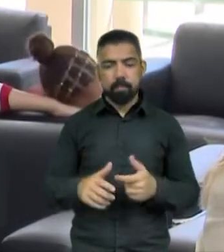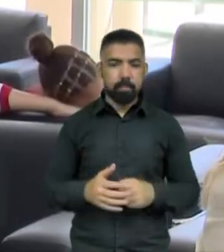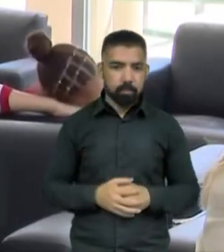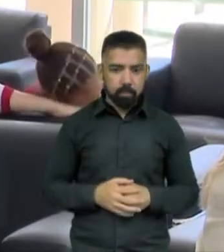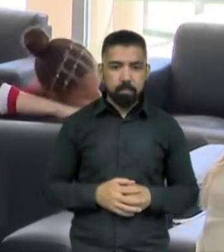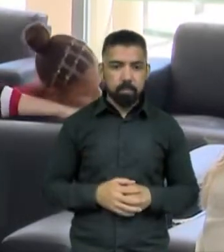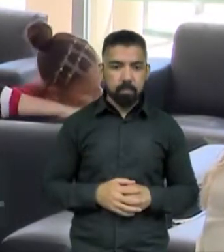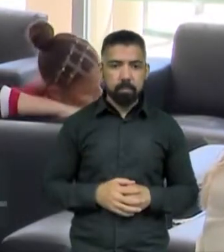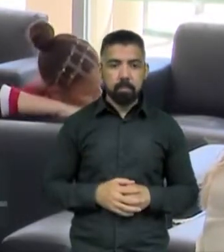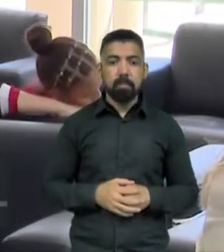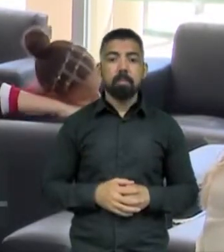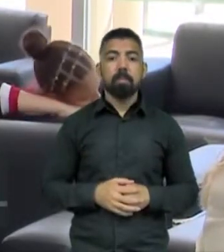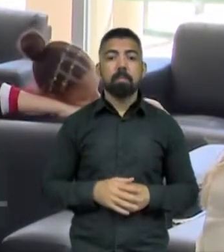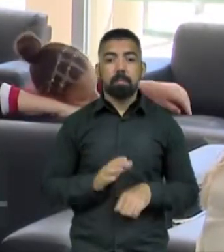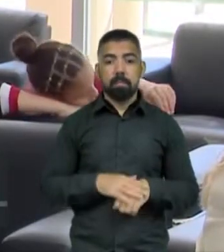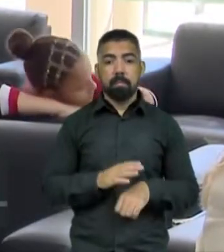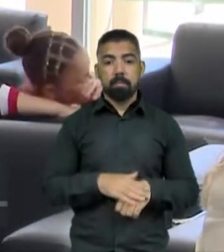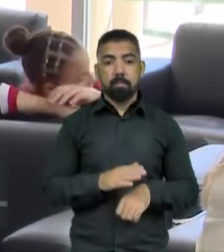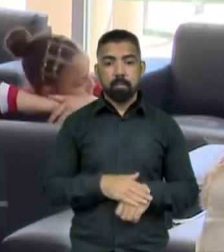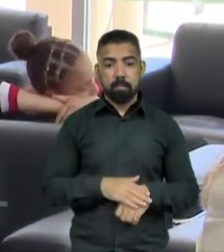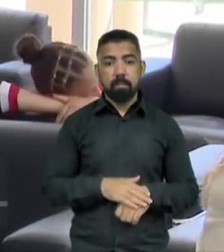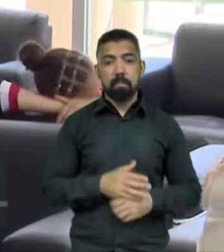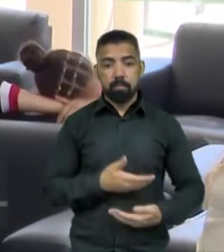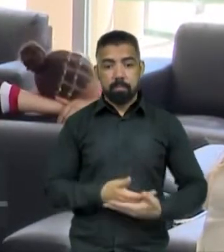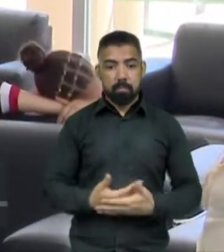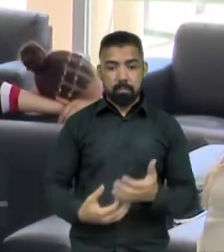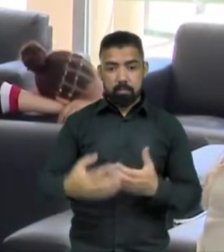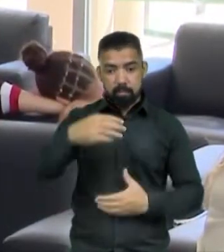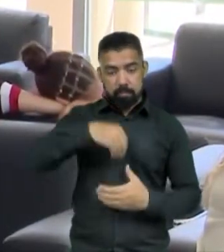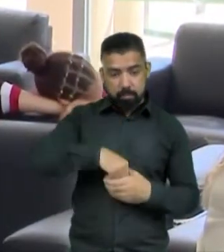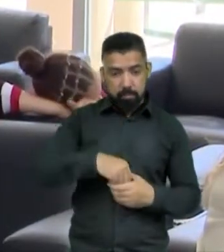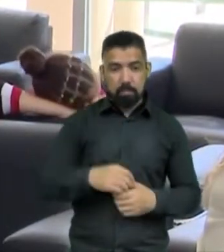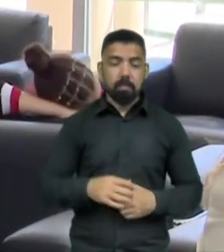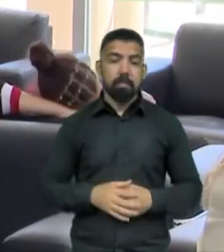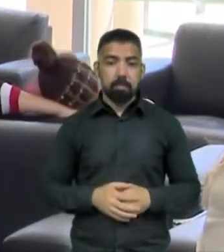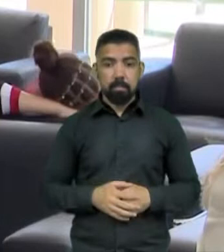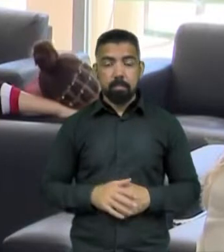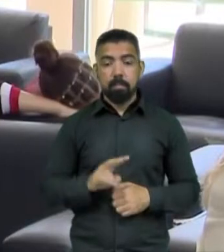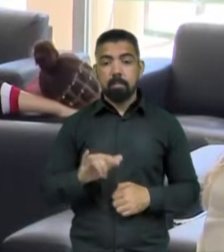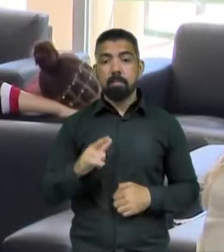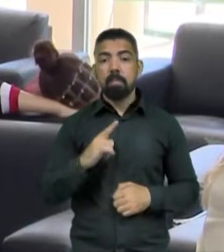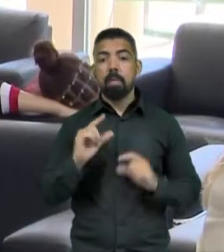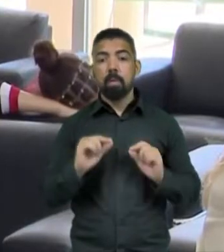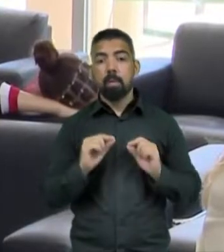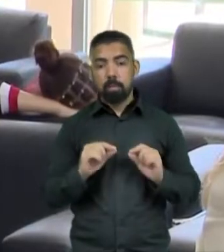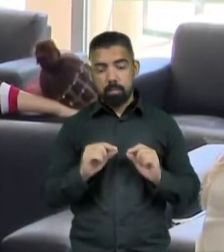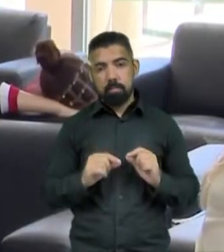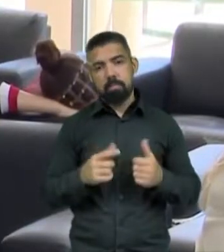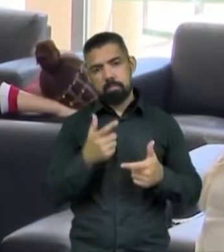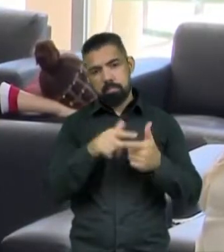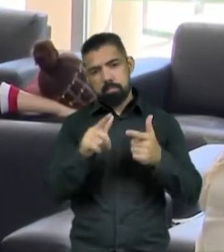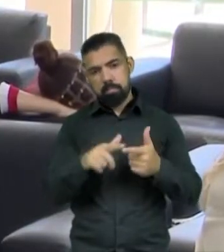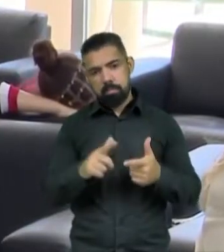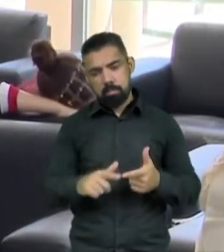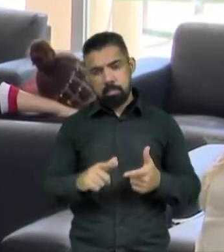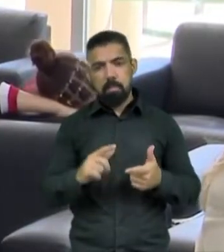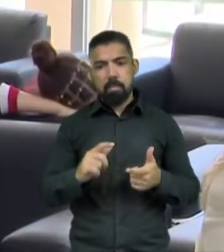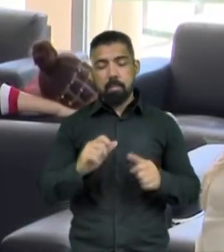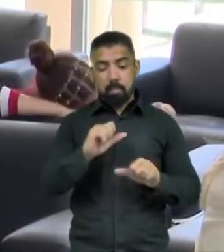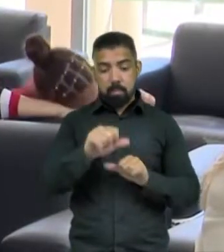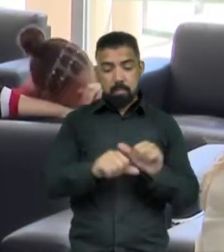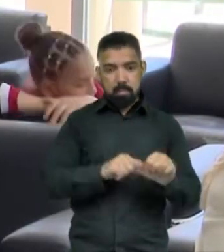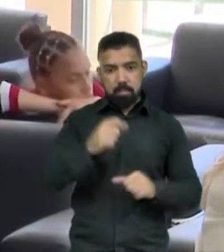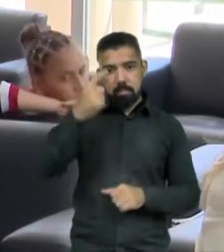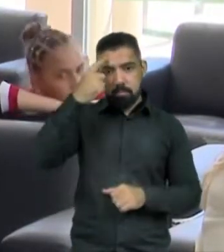o RN, para a criança que está no concepto, que está no útero, vai provocar, entre outras coisas, algumas alterações